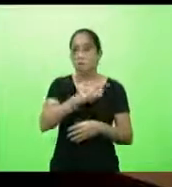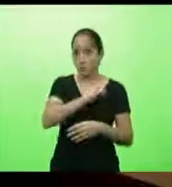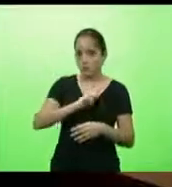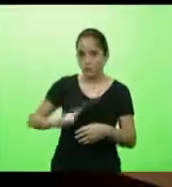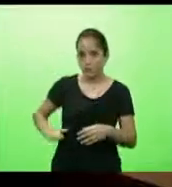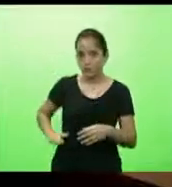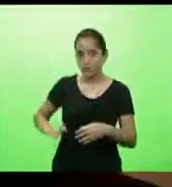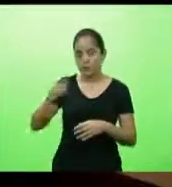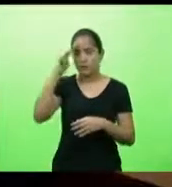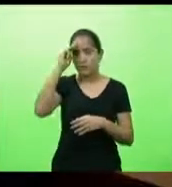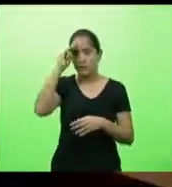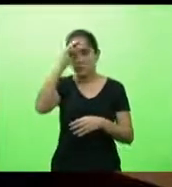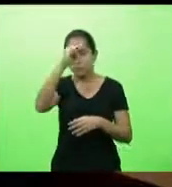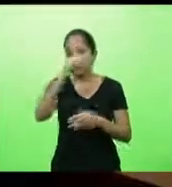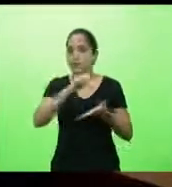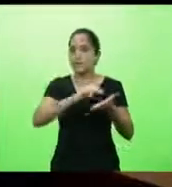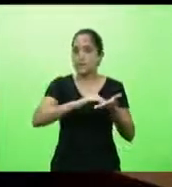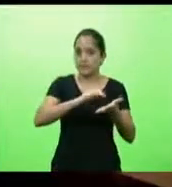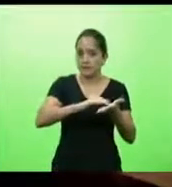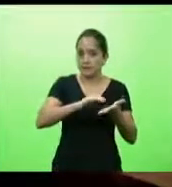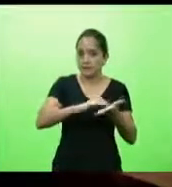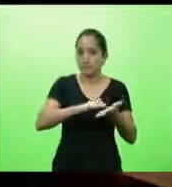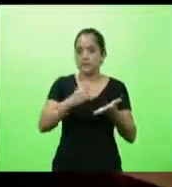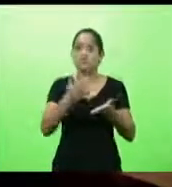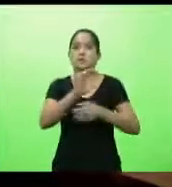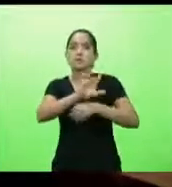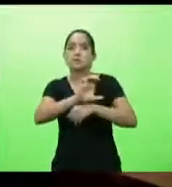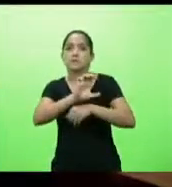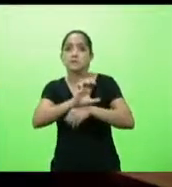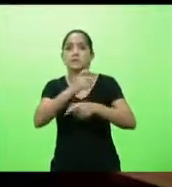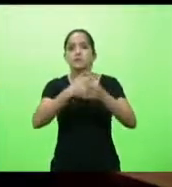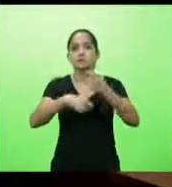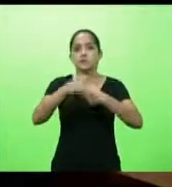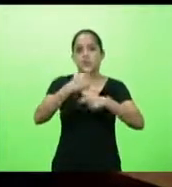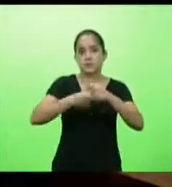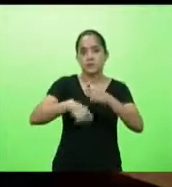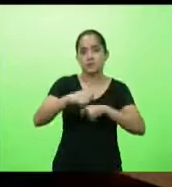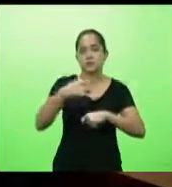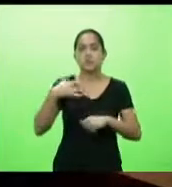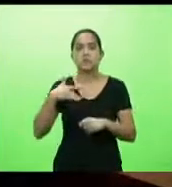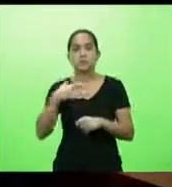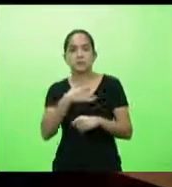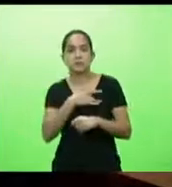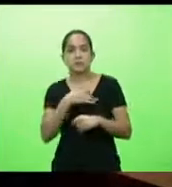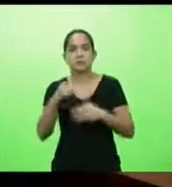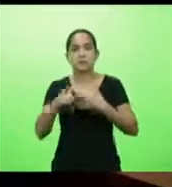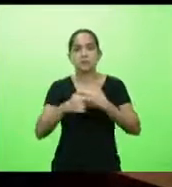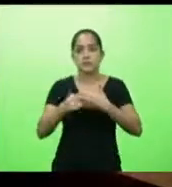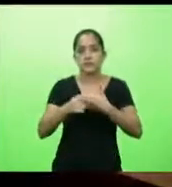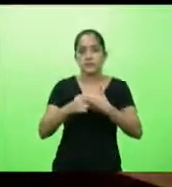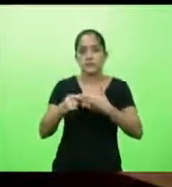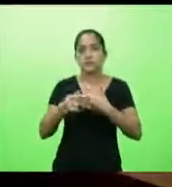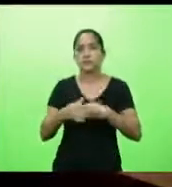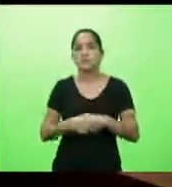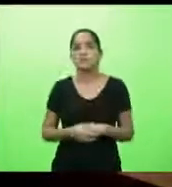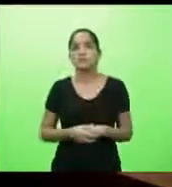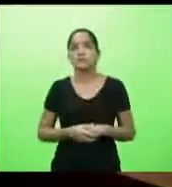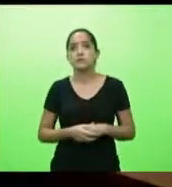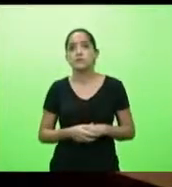Moisés, secretários de Estado, da Administração, da Saúde, da Casa Civil,